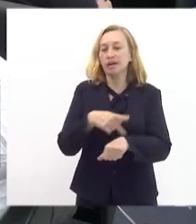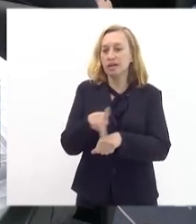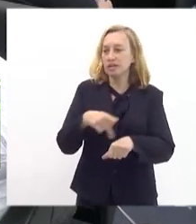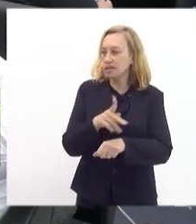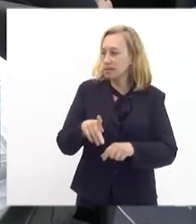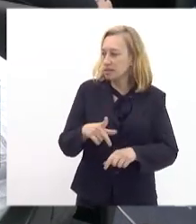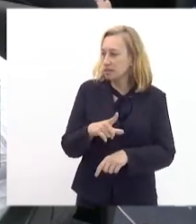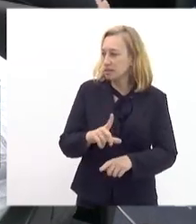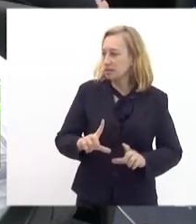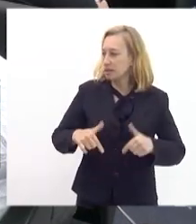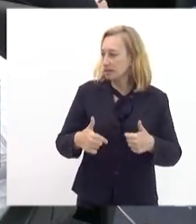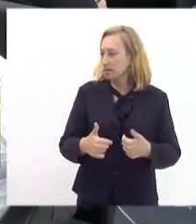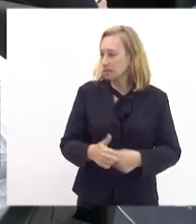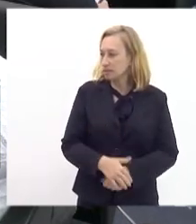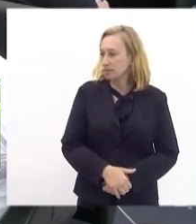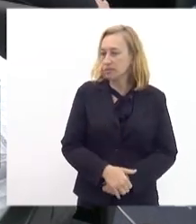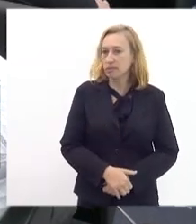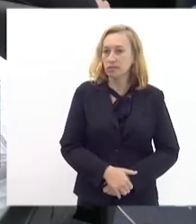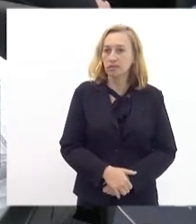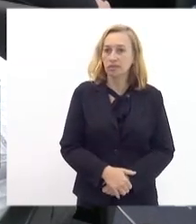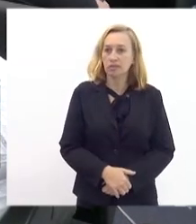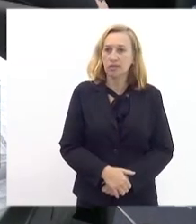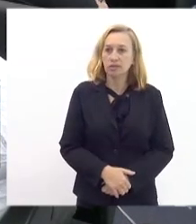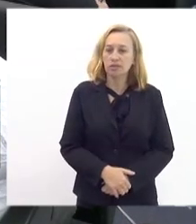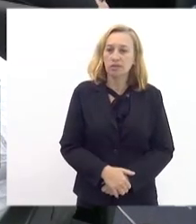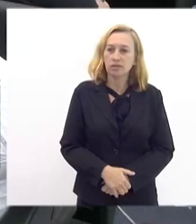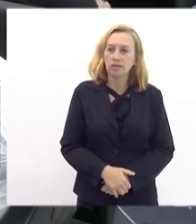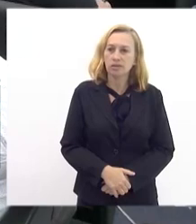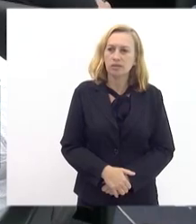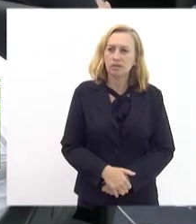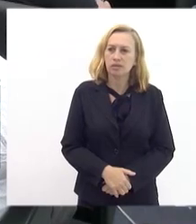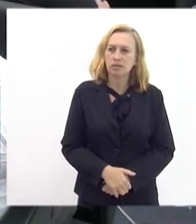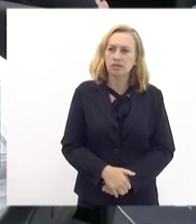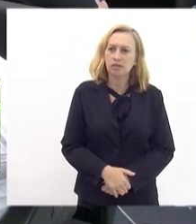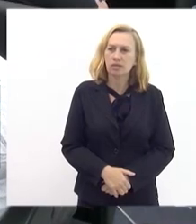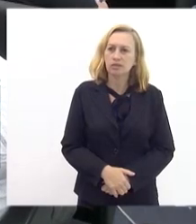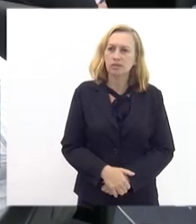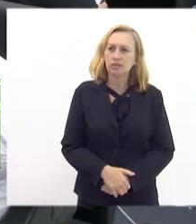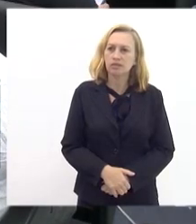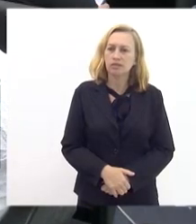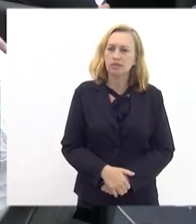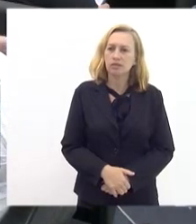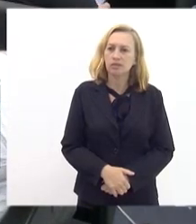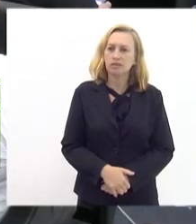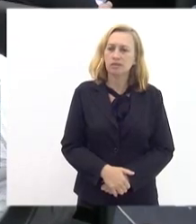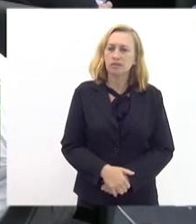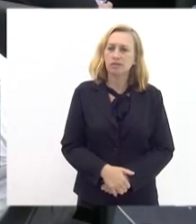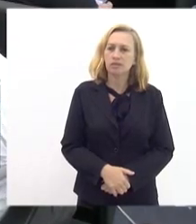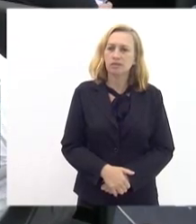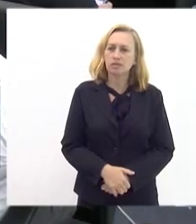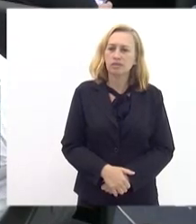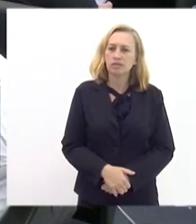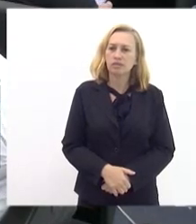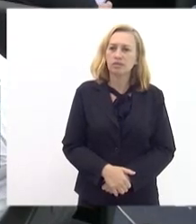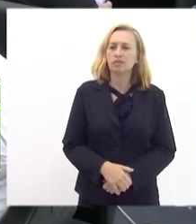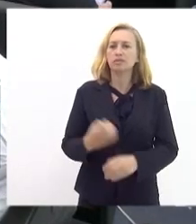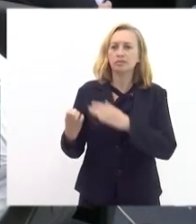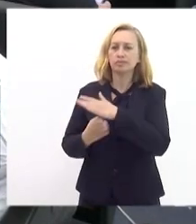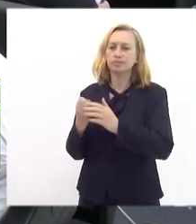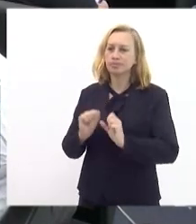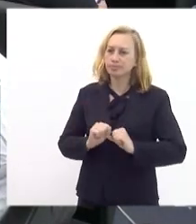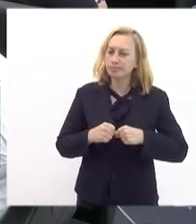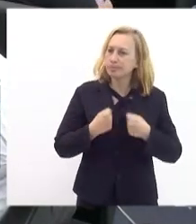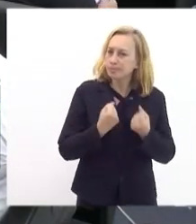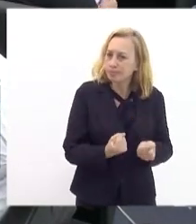os a boa é uma empresa dedicada